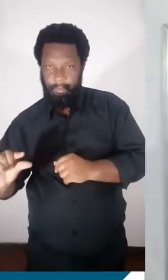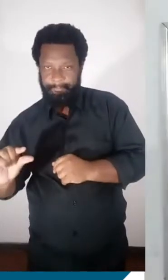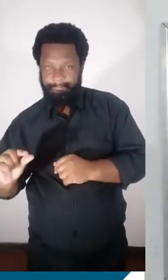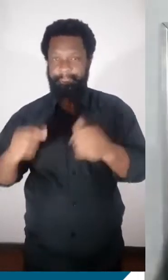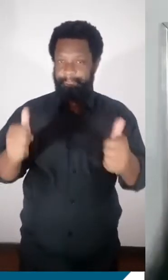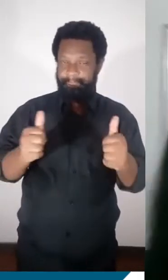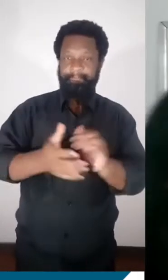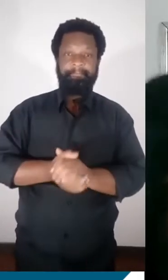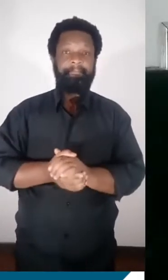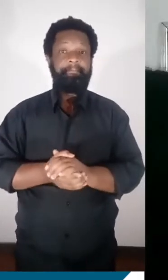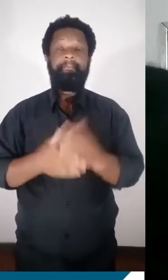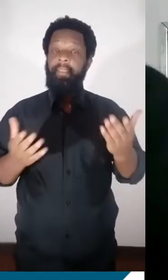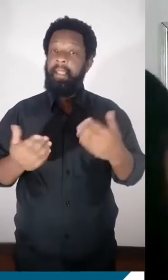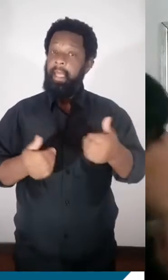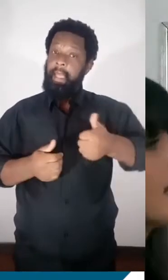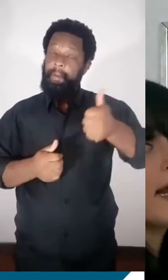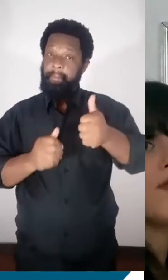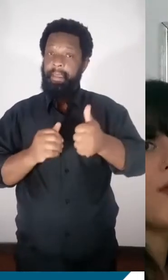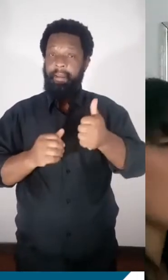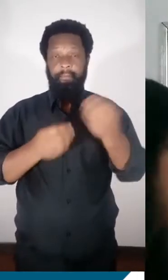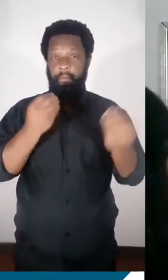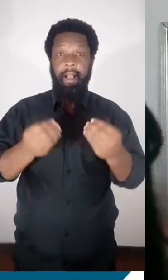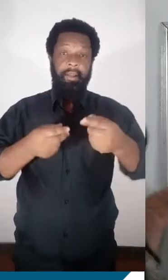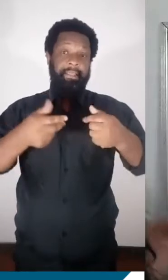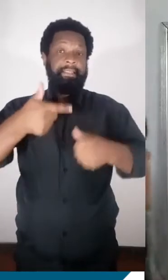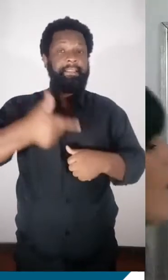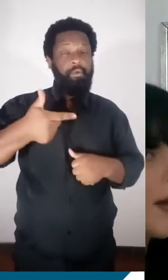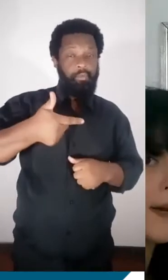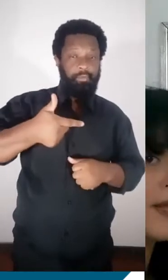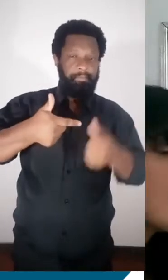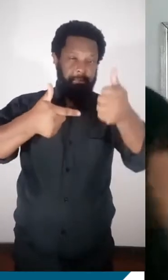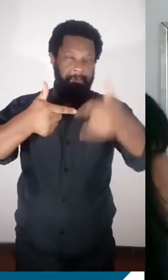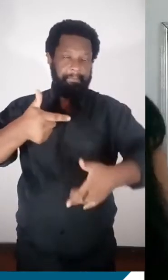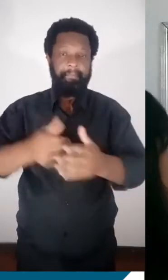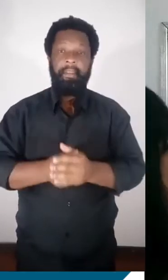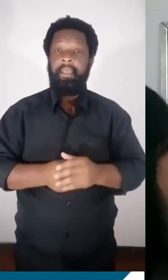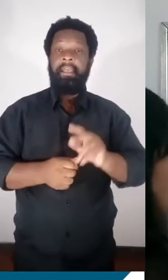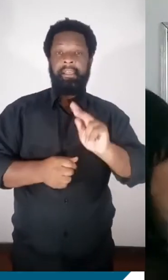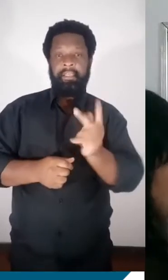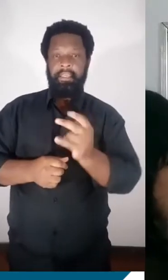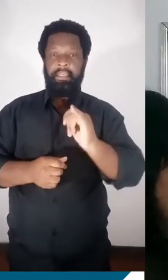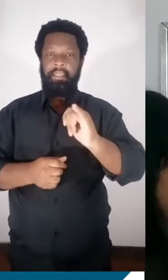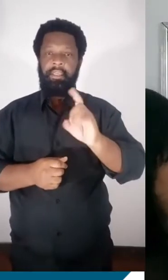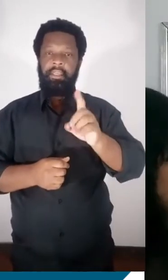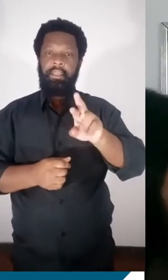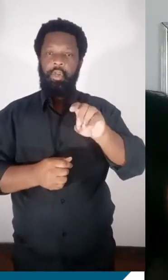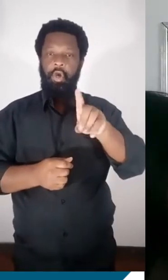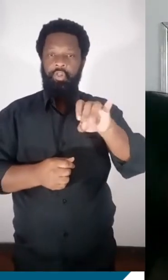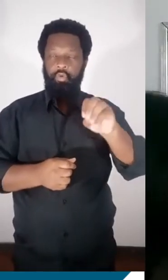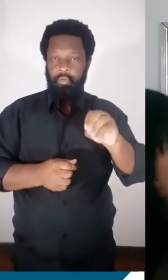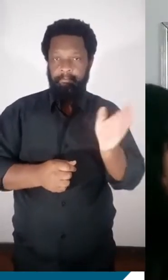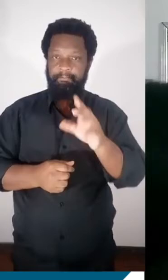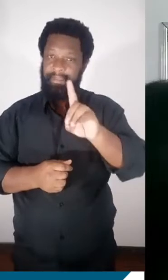menor carga, tudo bem? Essa é a primeira forma. A segunda forma é a seguinte: hidróxido